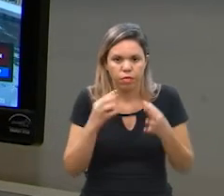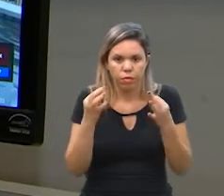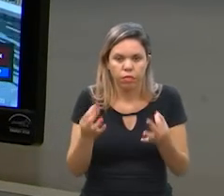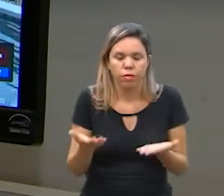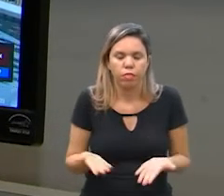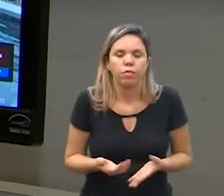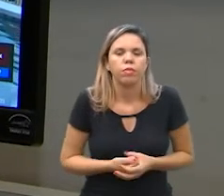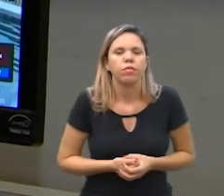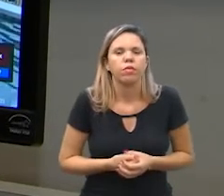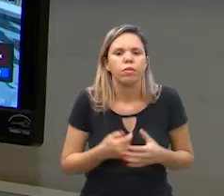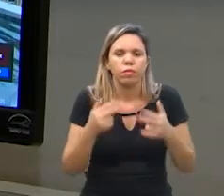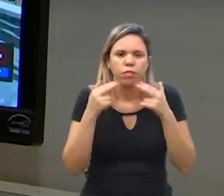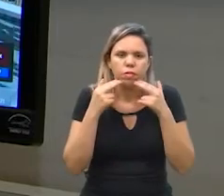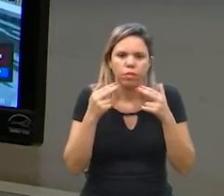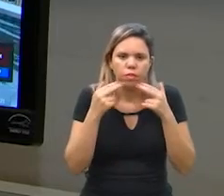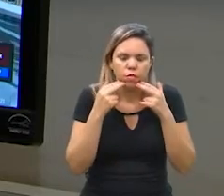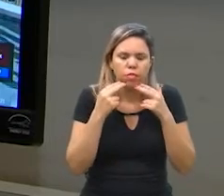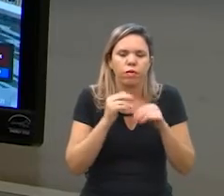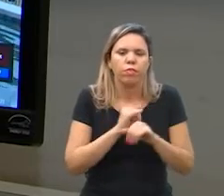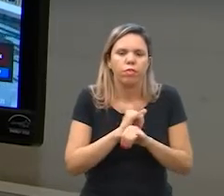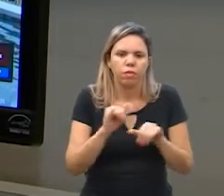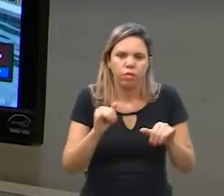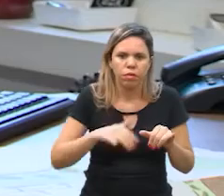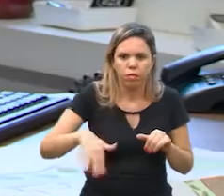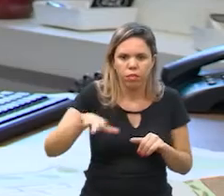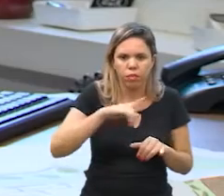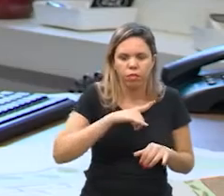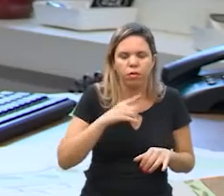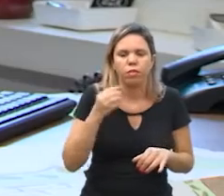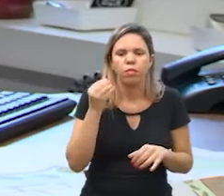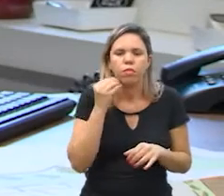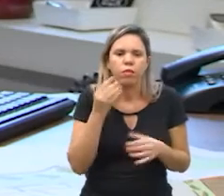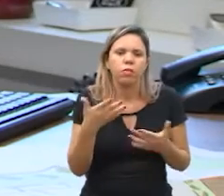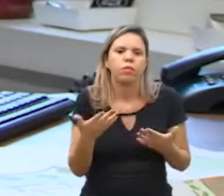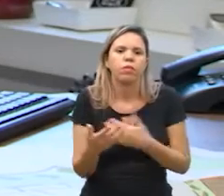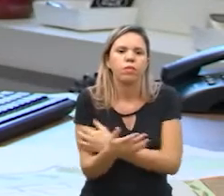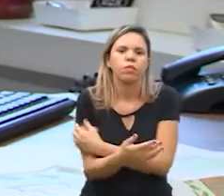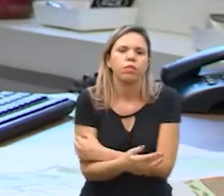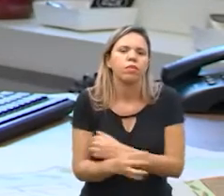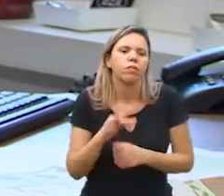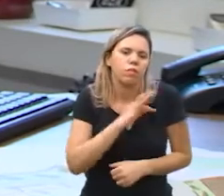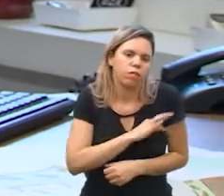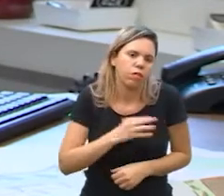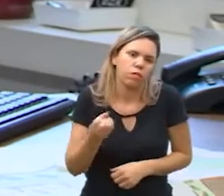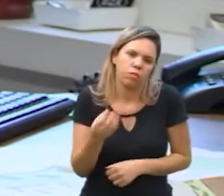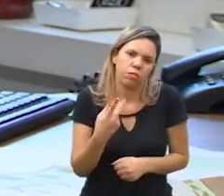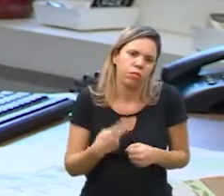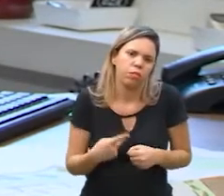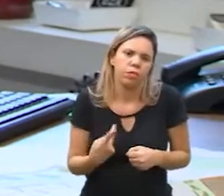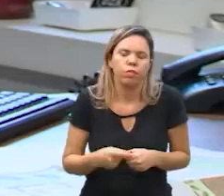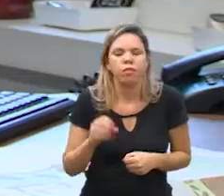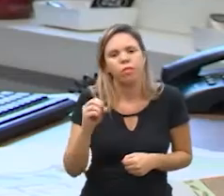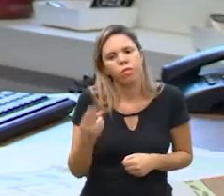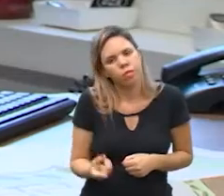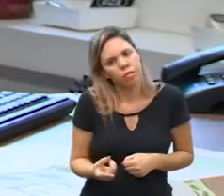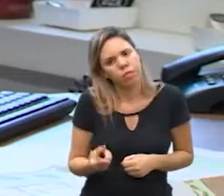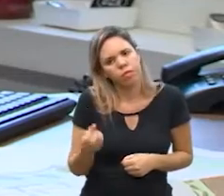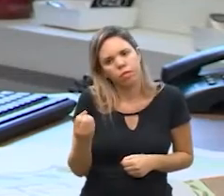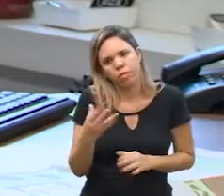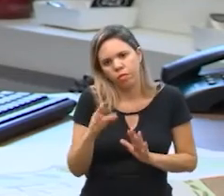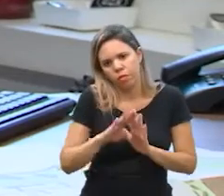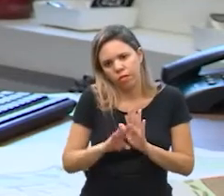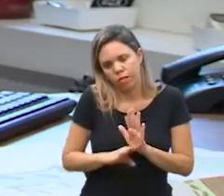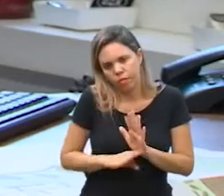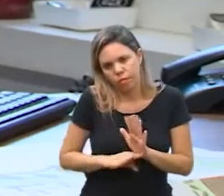atento às novidades do mercado, sejam elas especificações técnicas, novos produtos ou novos